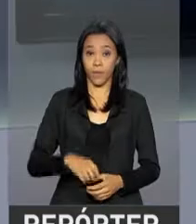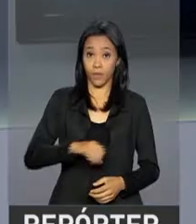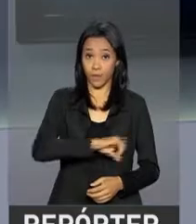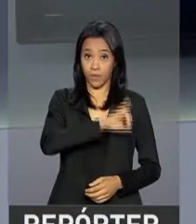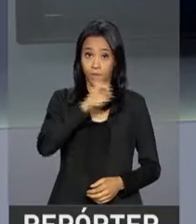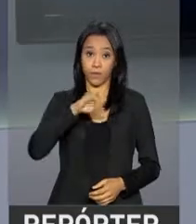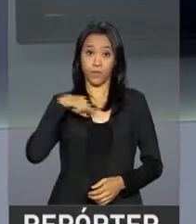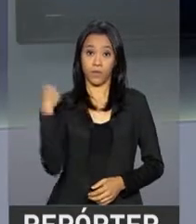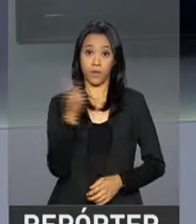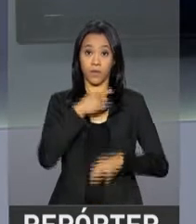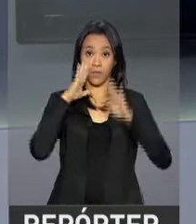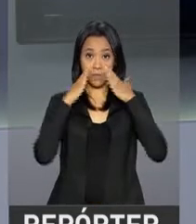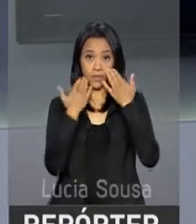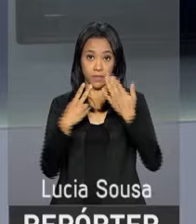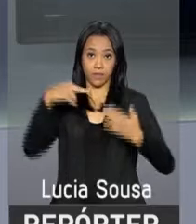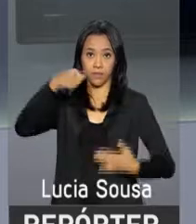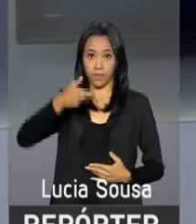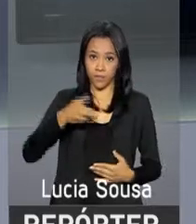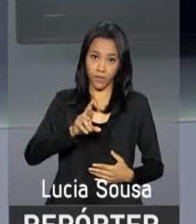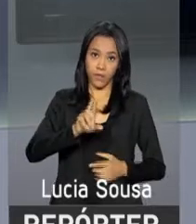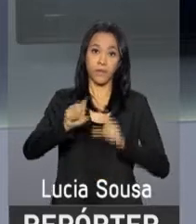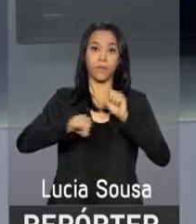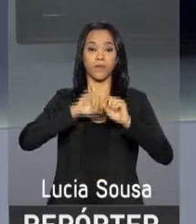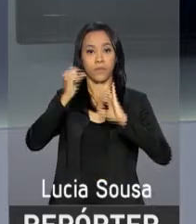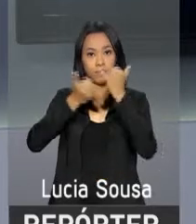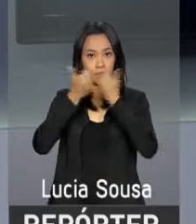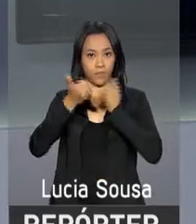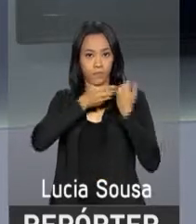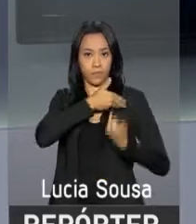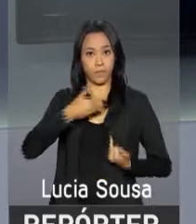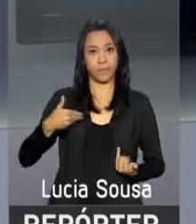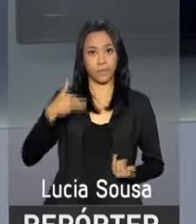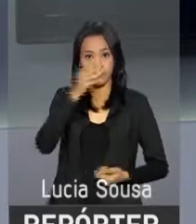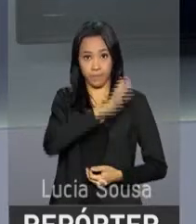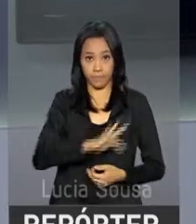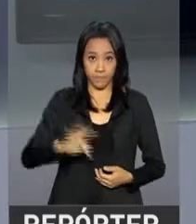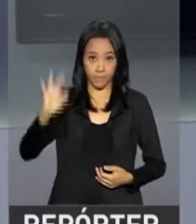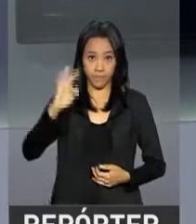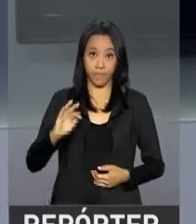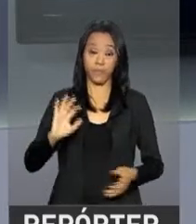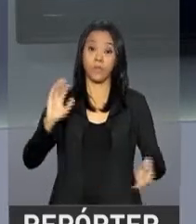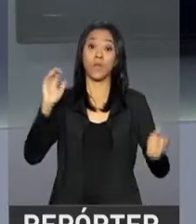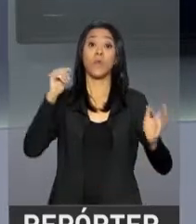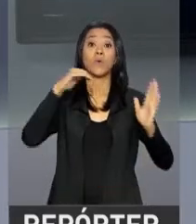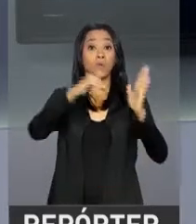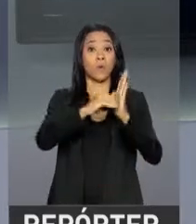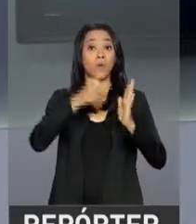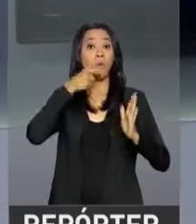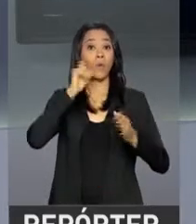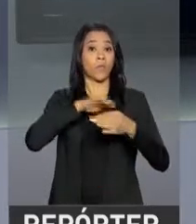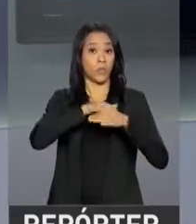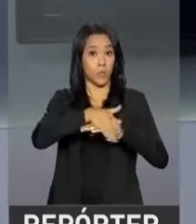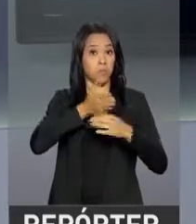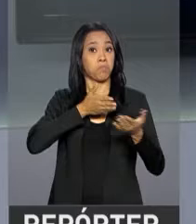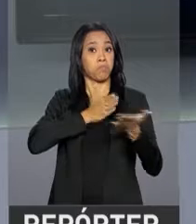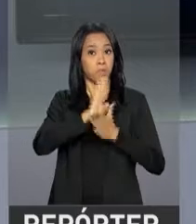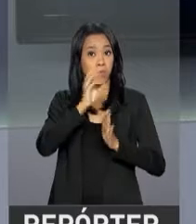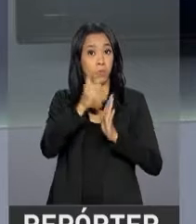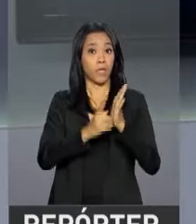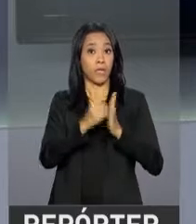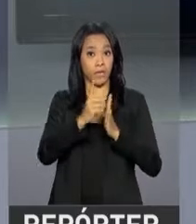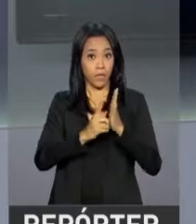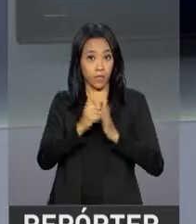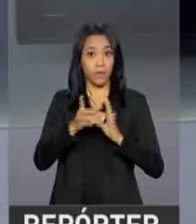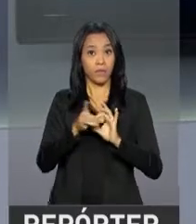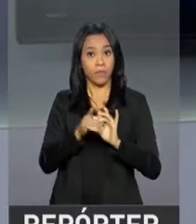Olá, no ar mais uma edição do Repórter NBR com as notícias do governo federal. O Senado aprovou ontem à noite o decreto que autoriza